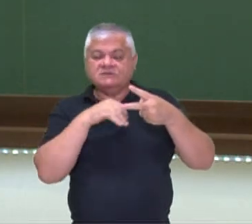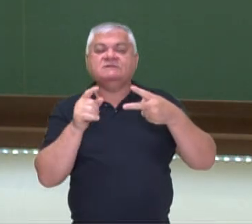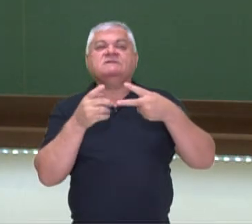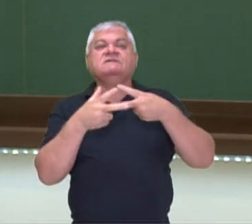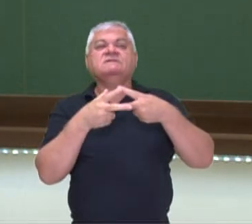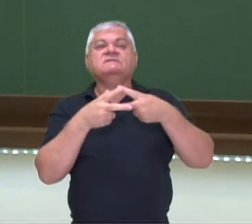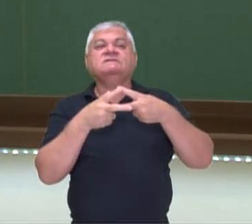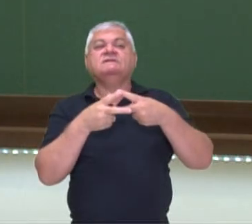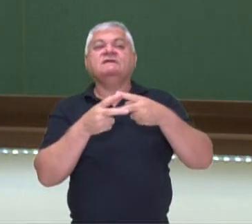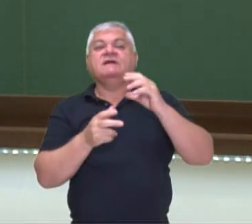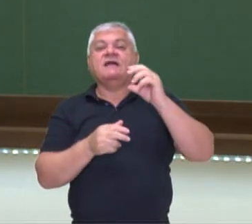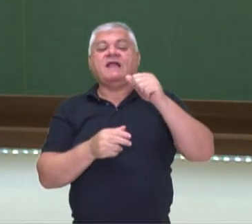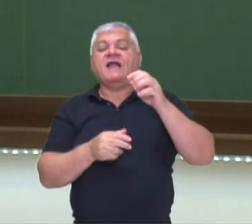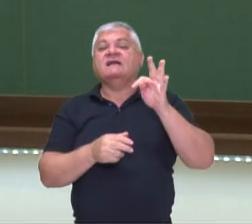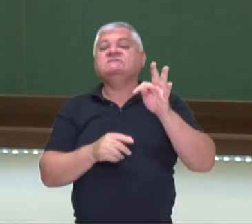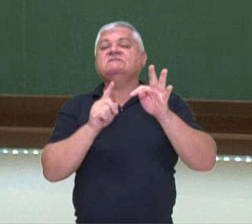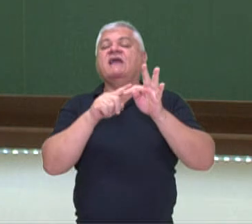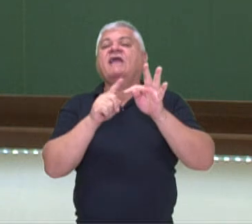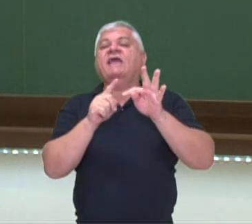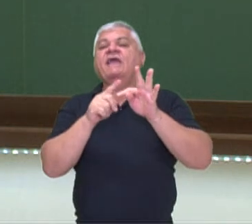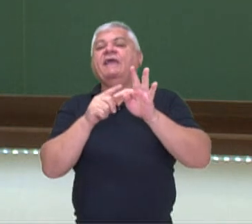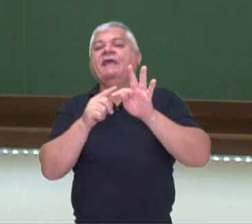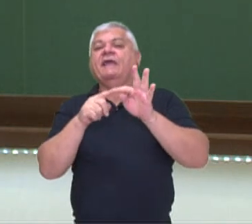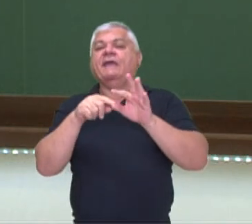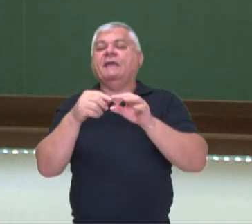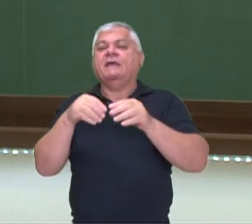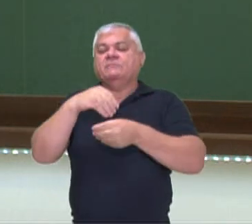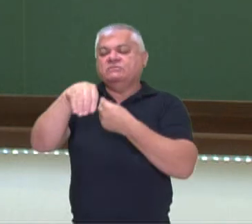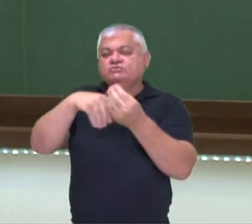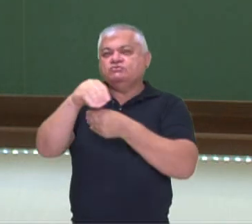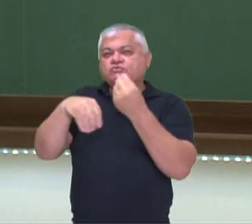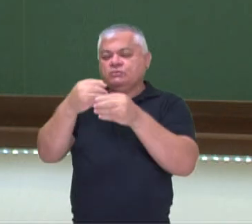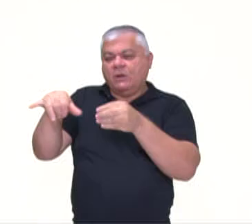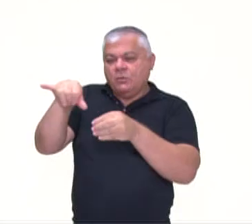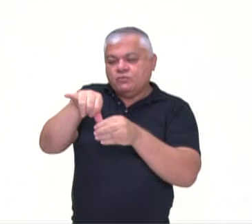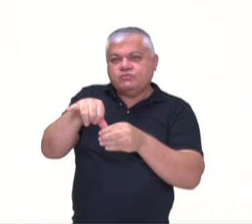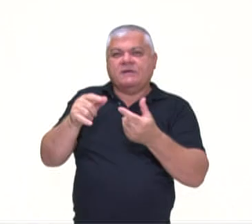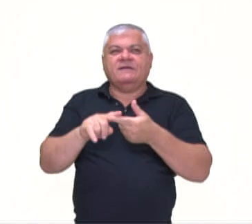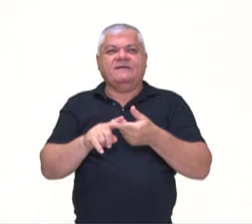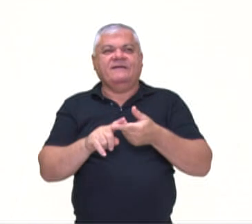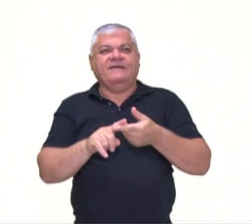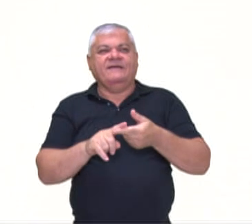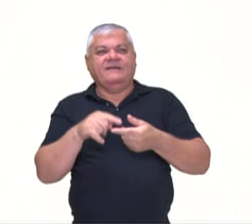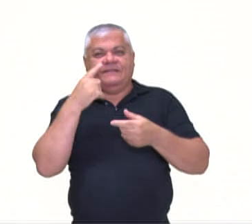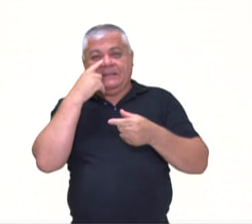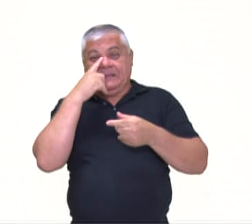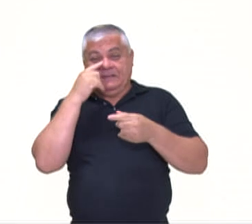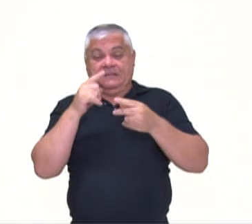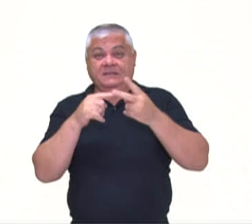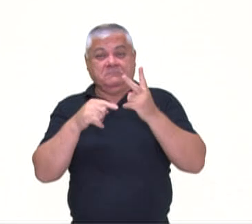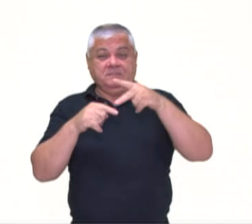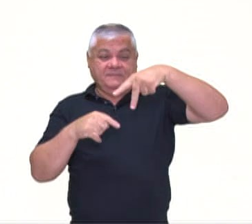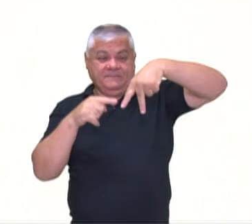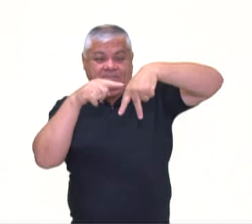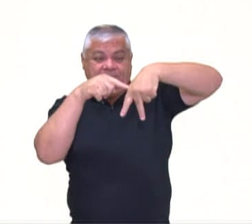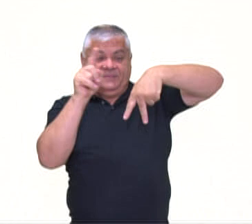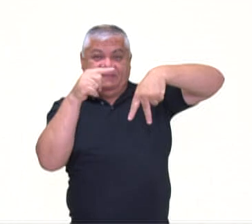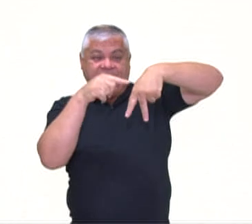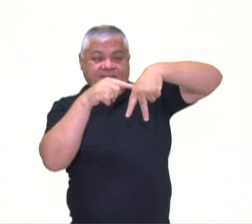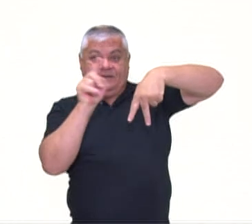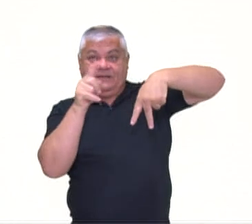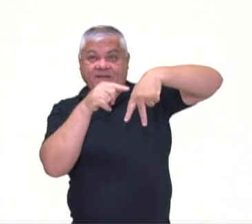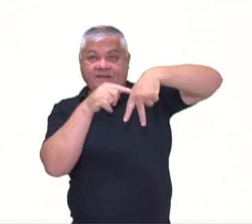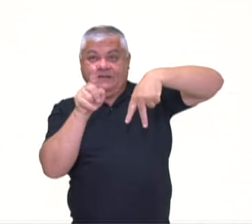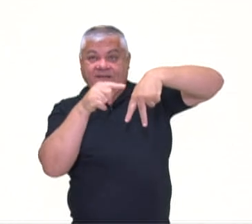tá? CAT, abreviação de catalisador. Esse lambda aqui